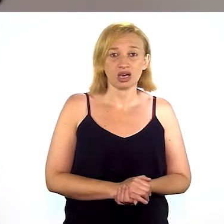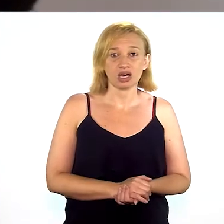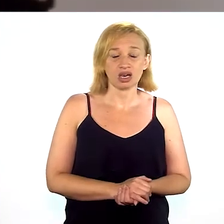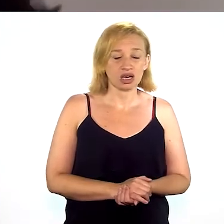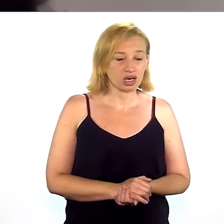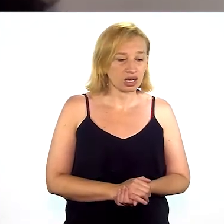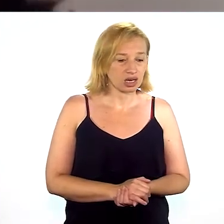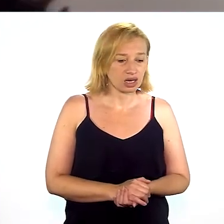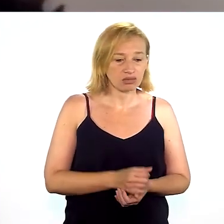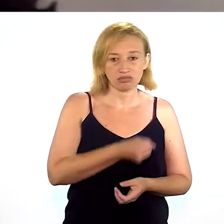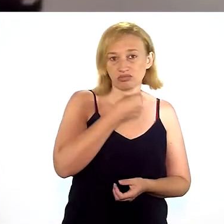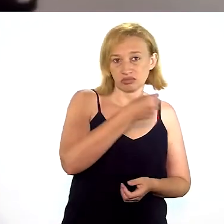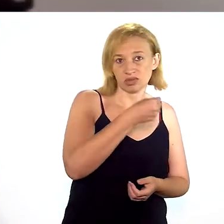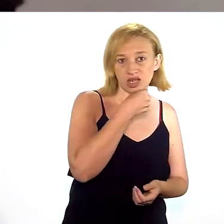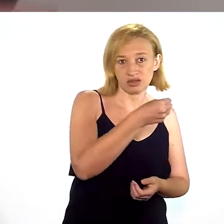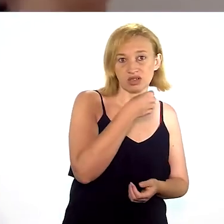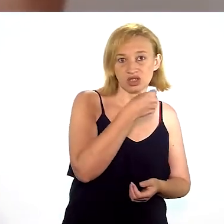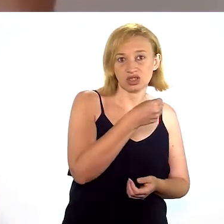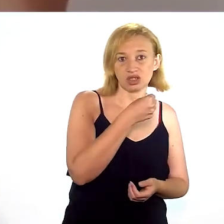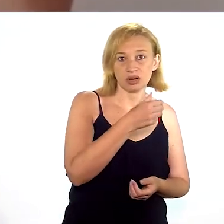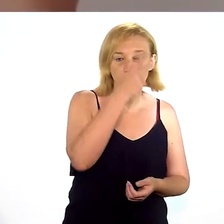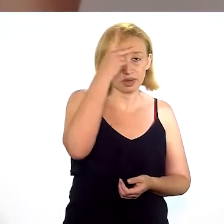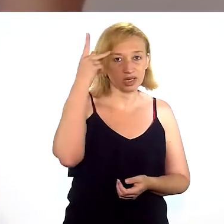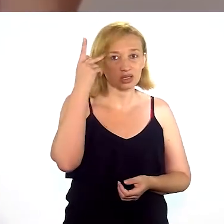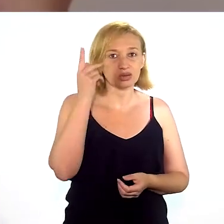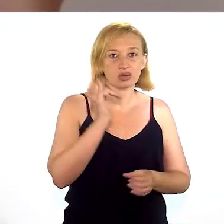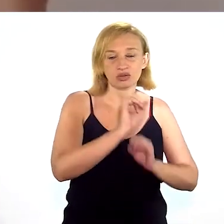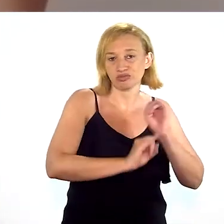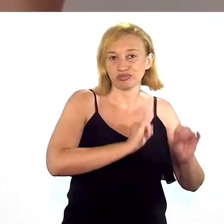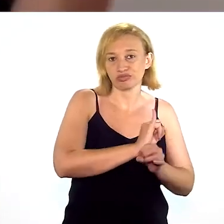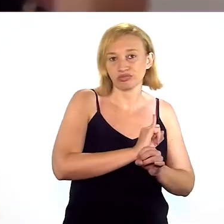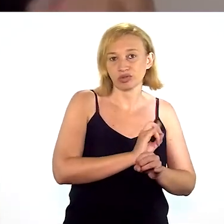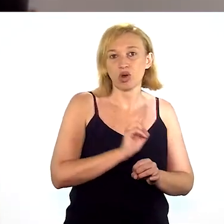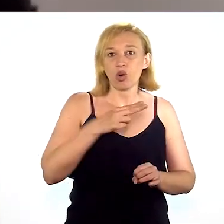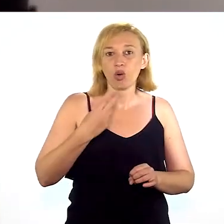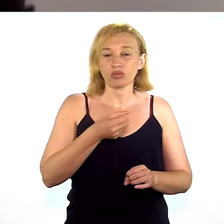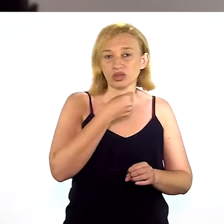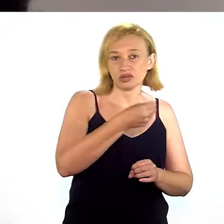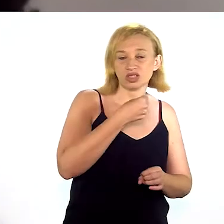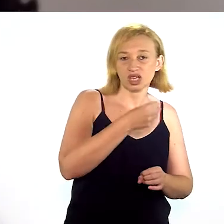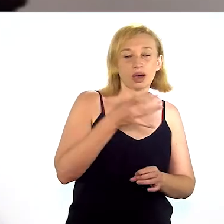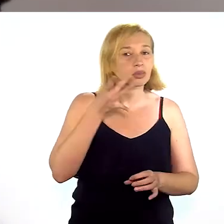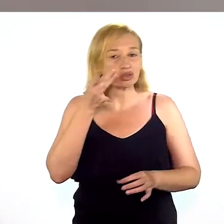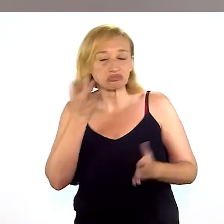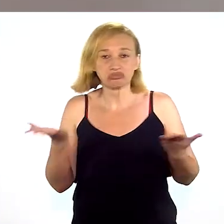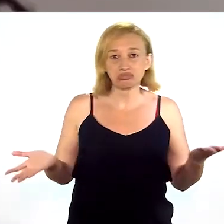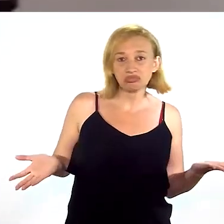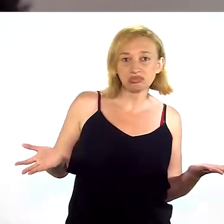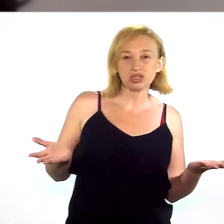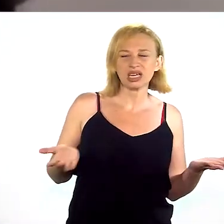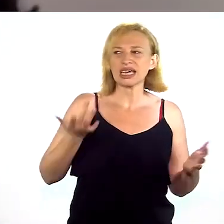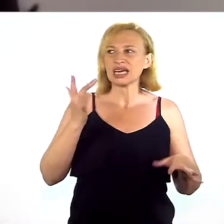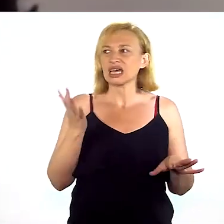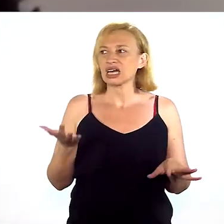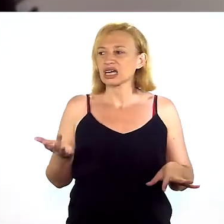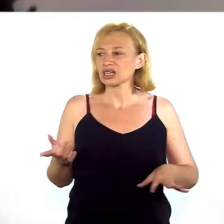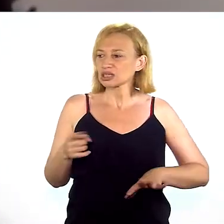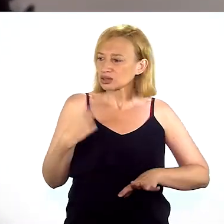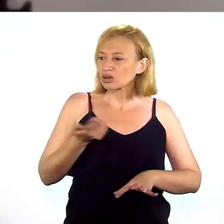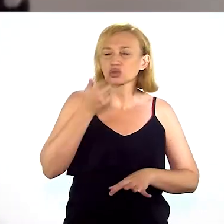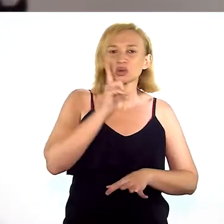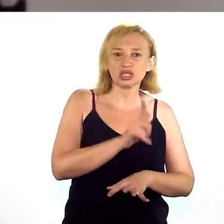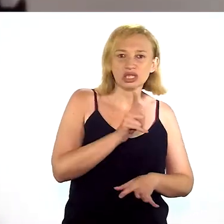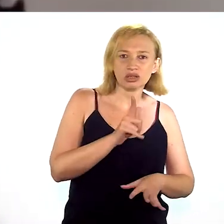para você, Dani, estar dando uma entrevista, estar entrevistando pessoas online ou entrevistar pessoas pessoalmente,